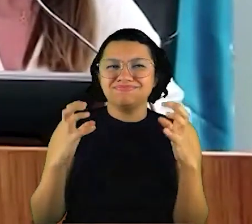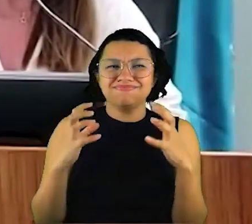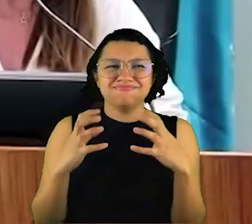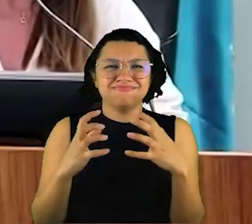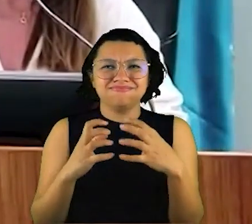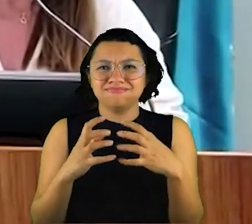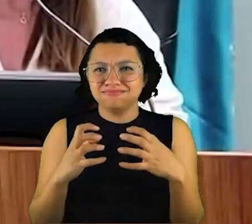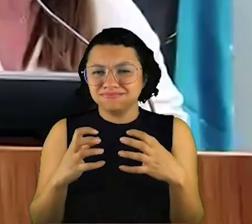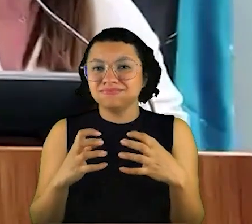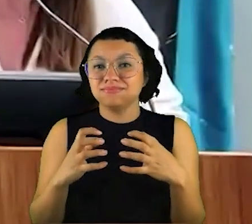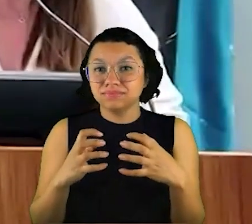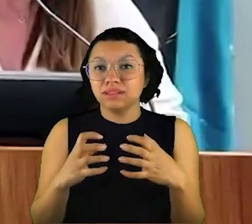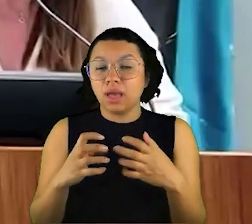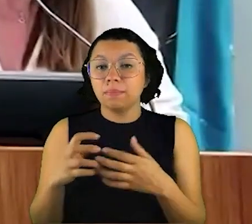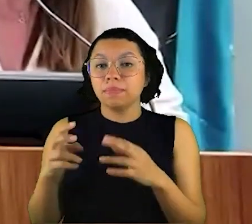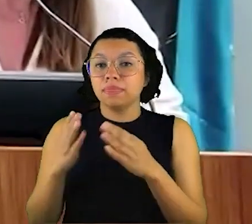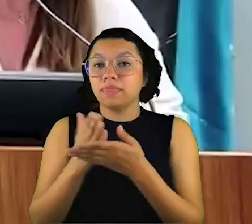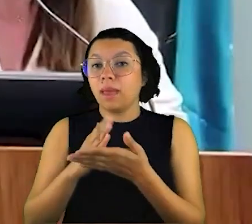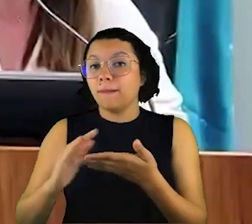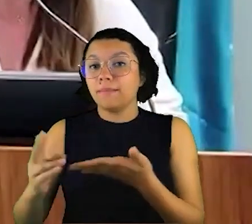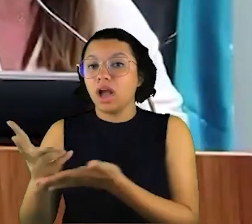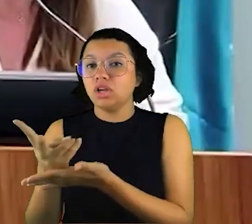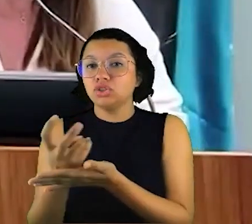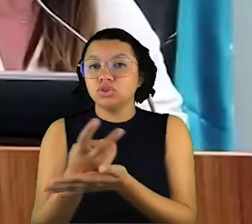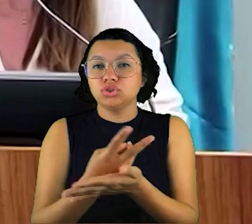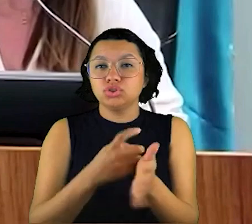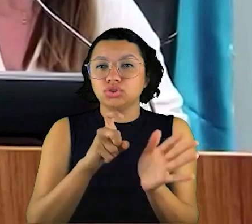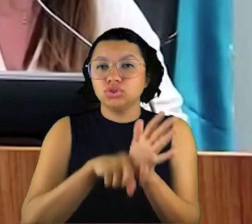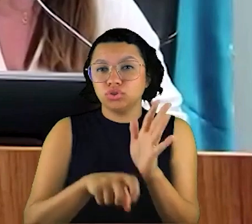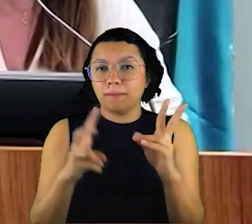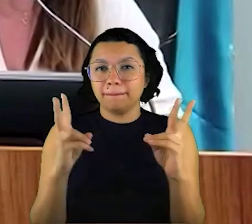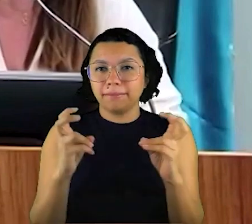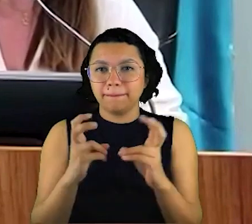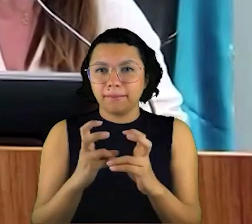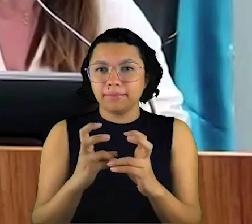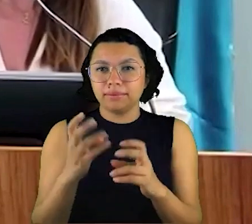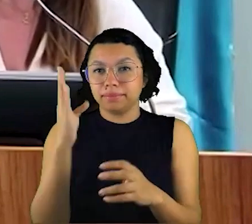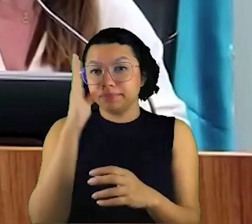tumultuária do contencioso tributário brasileiro,